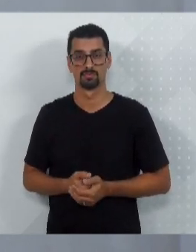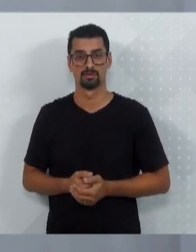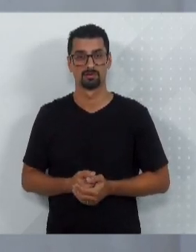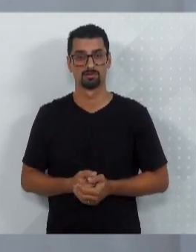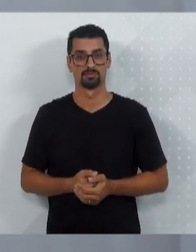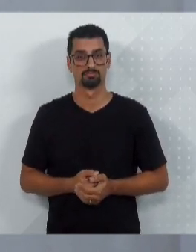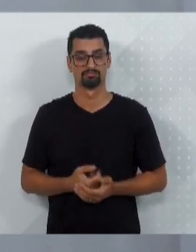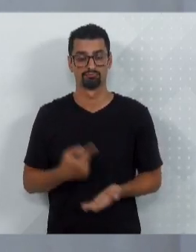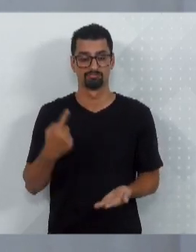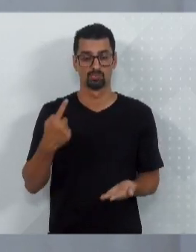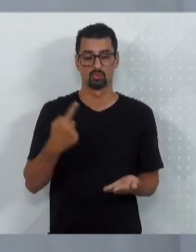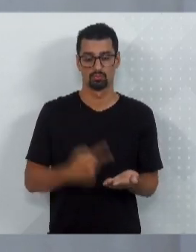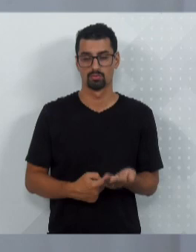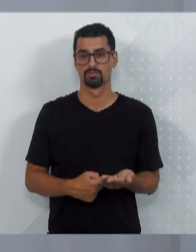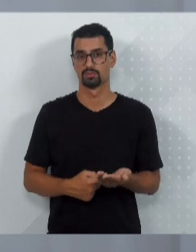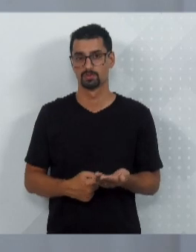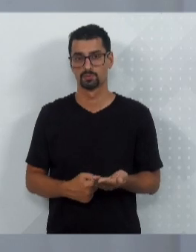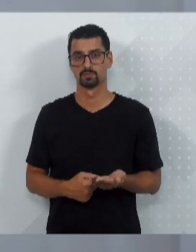compromisso